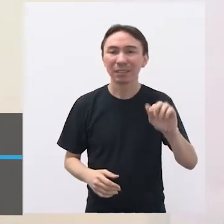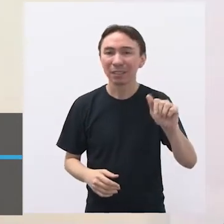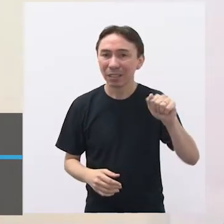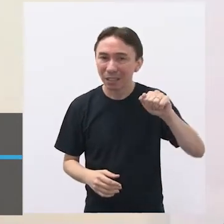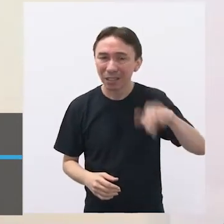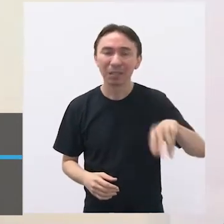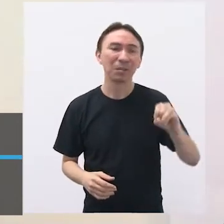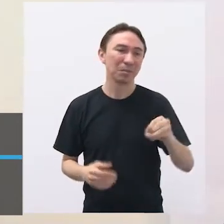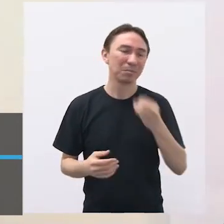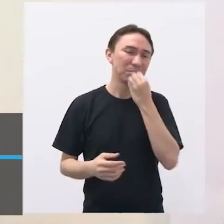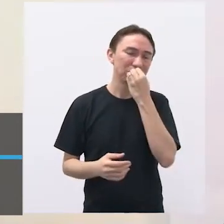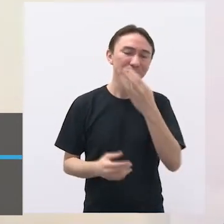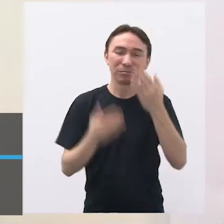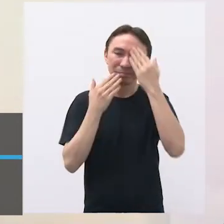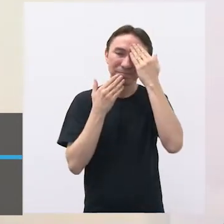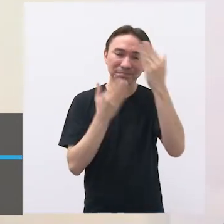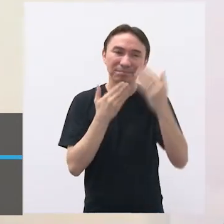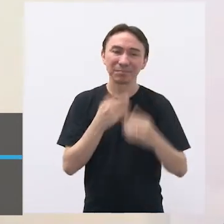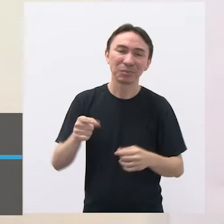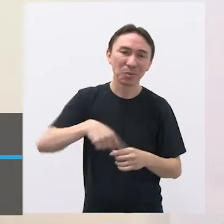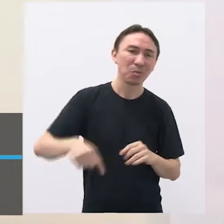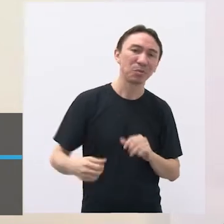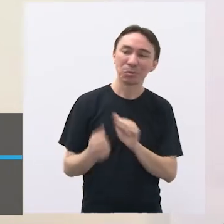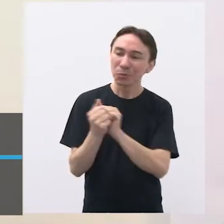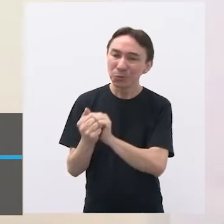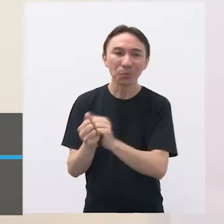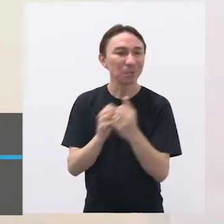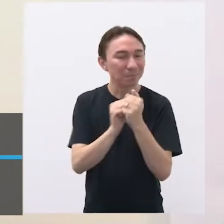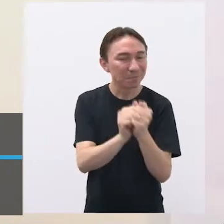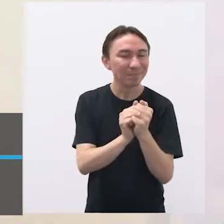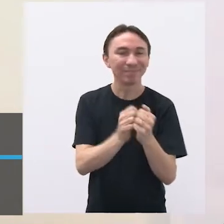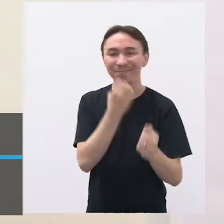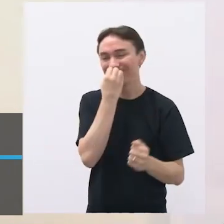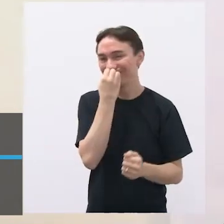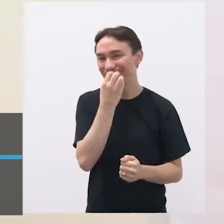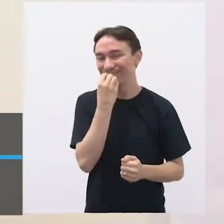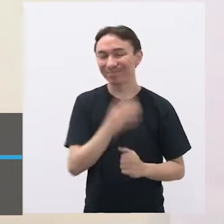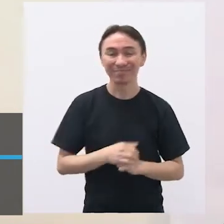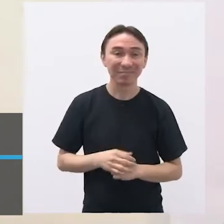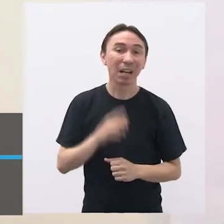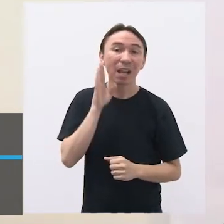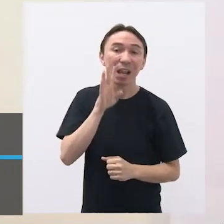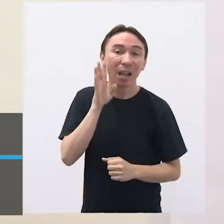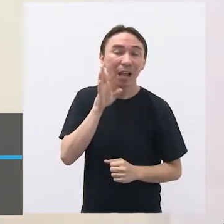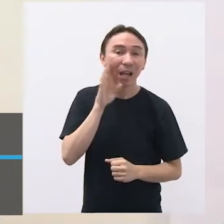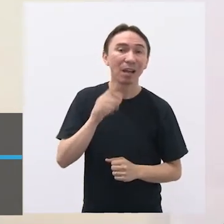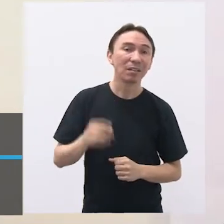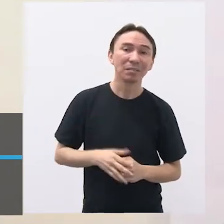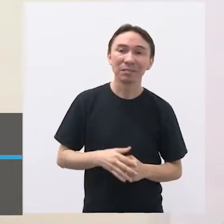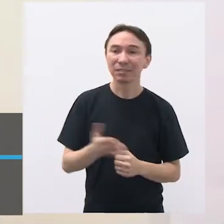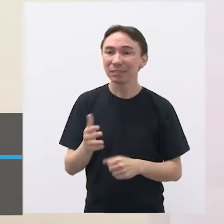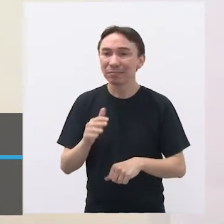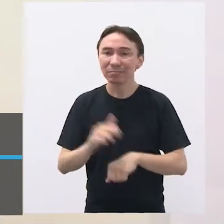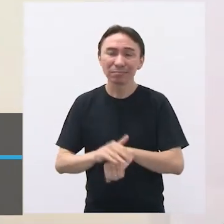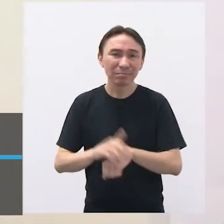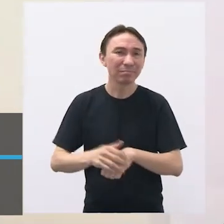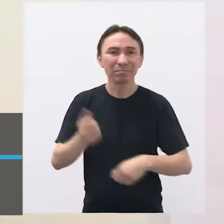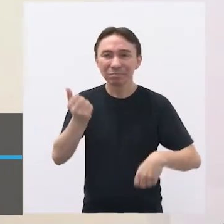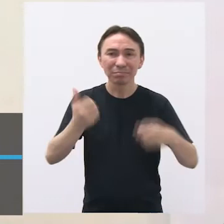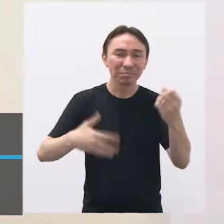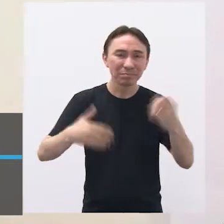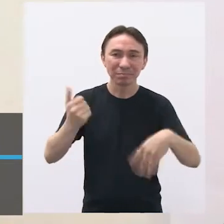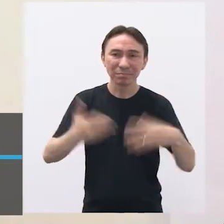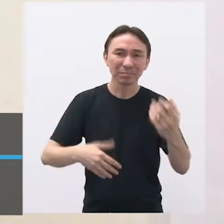conectado, convive vocês, é sempre muito bacana ter essa colocação. Fica da tua fala